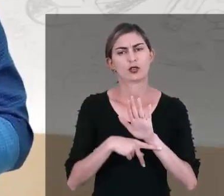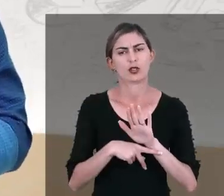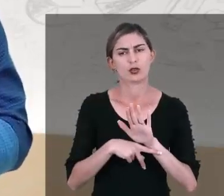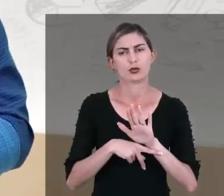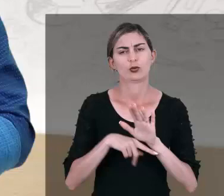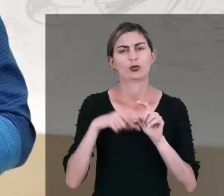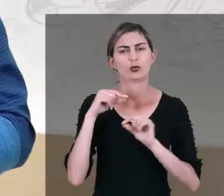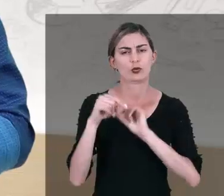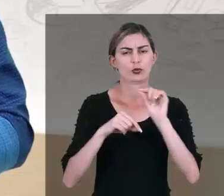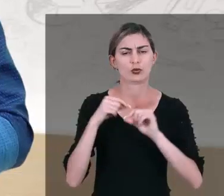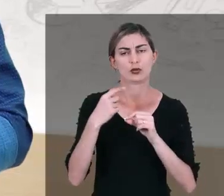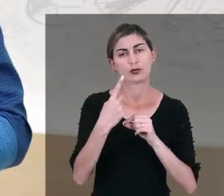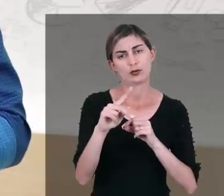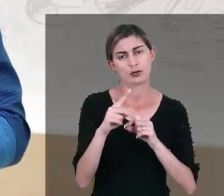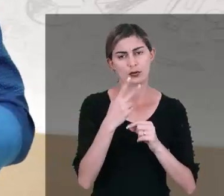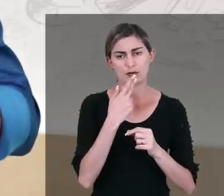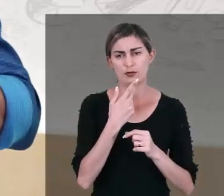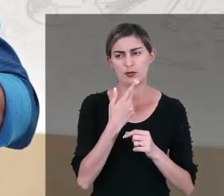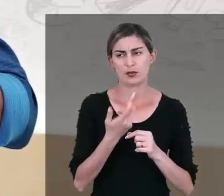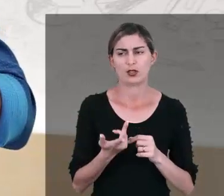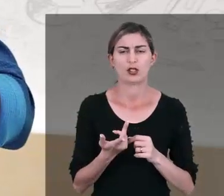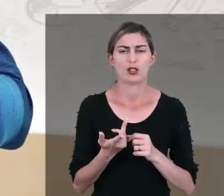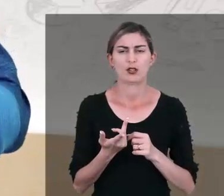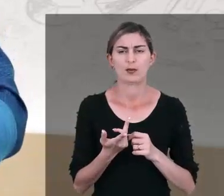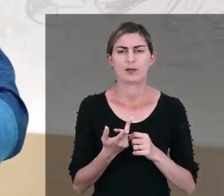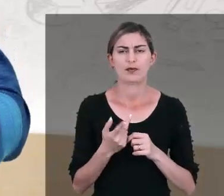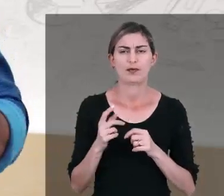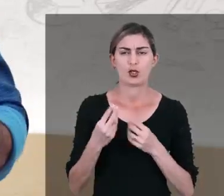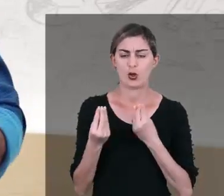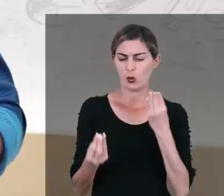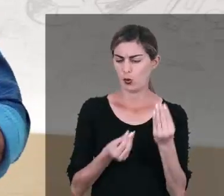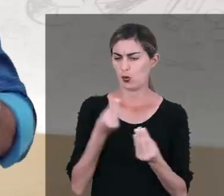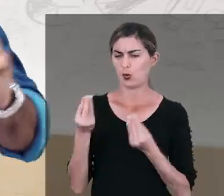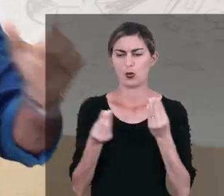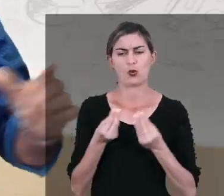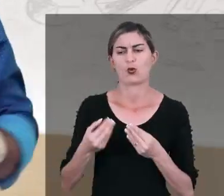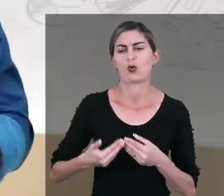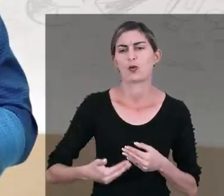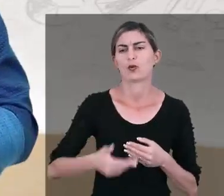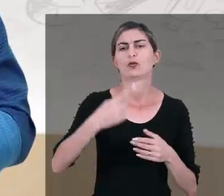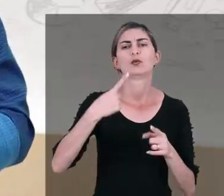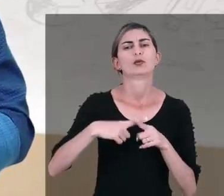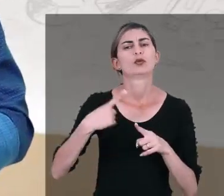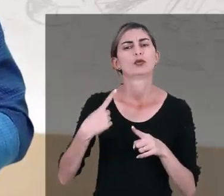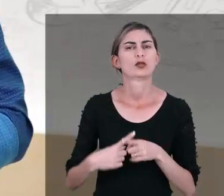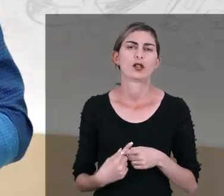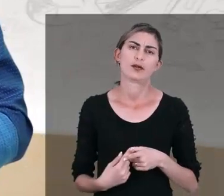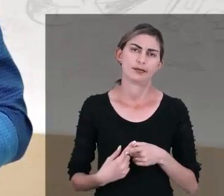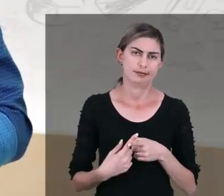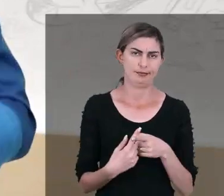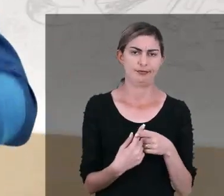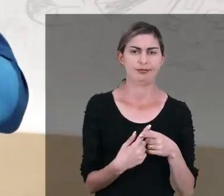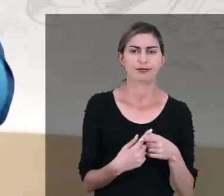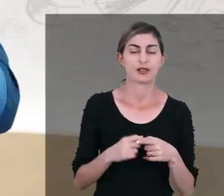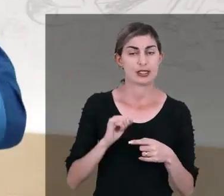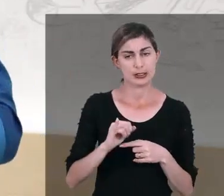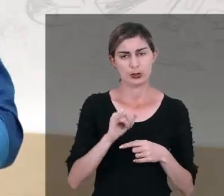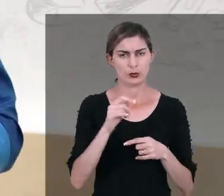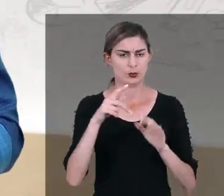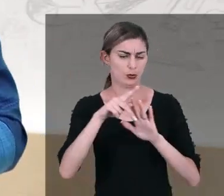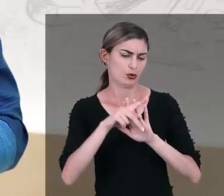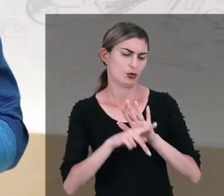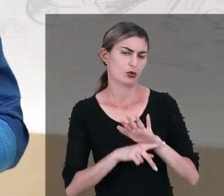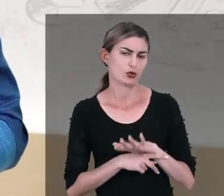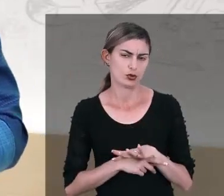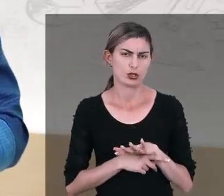Conceituar um projeto é você dizer como ele vai ser e por que ele vai ser daquela forma. Se um projeto é